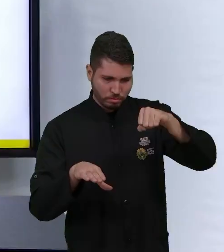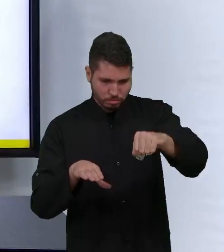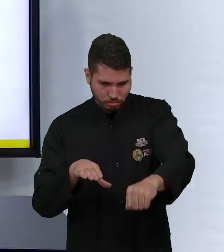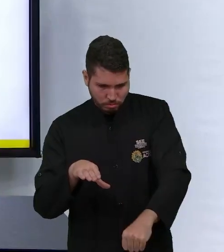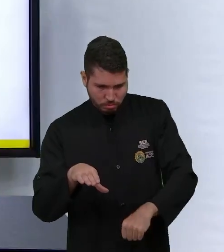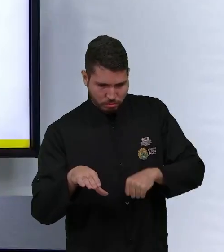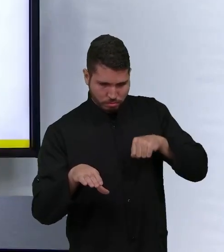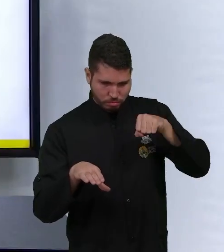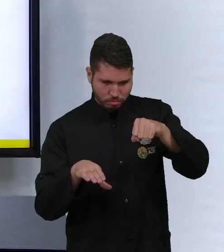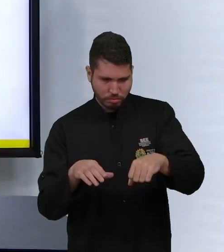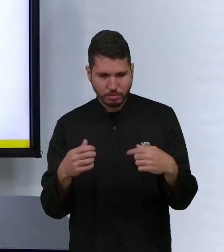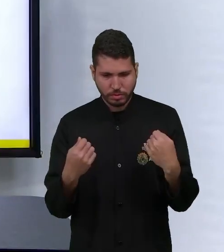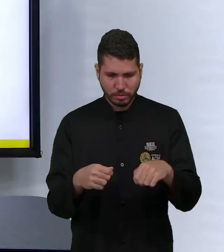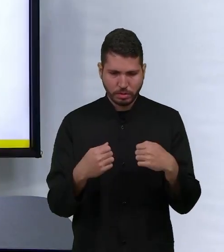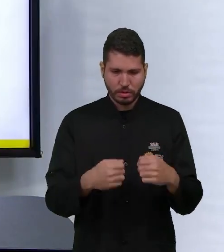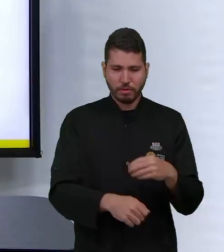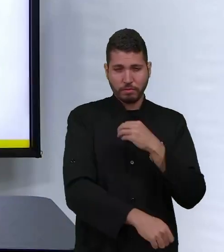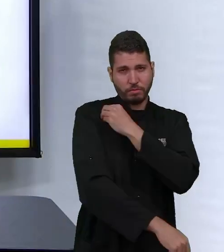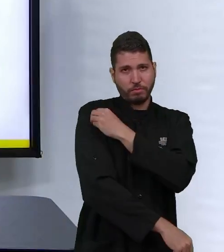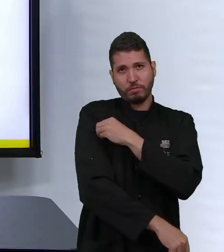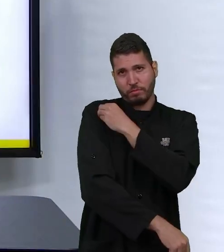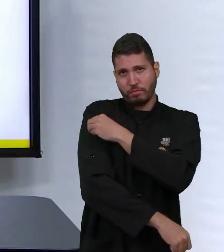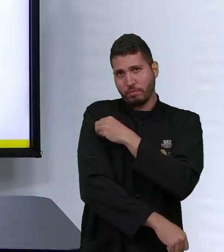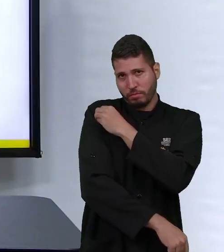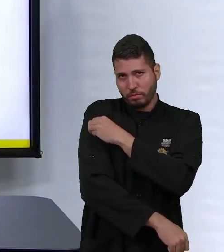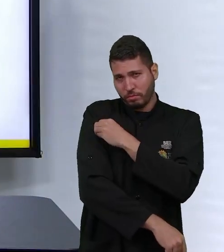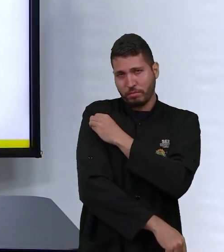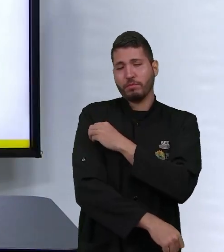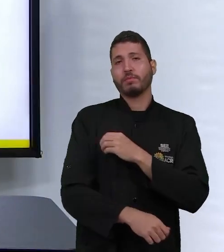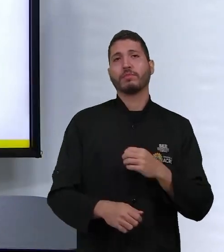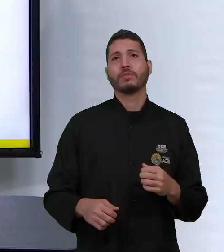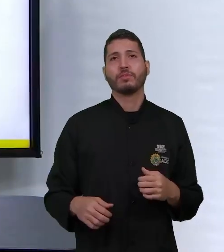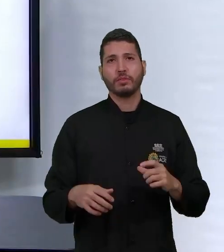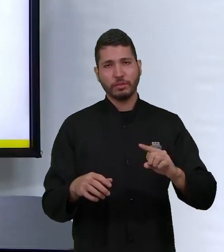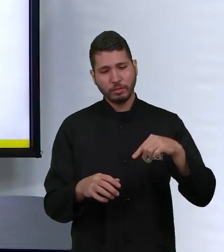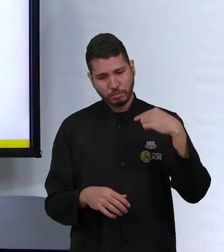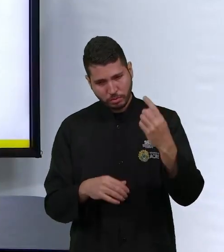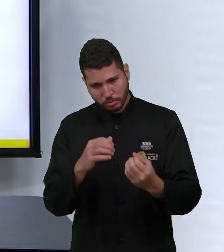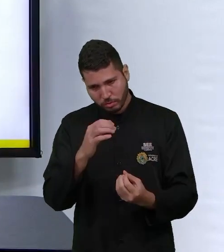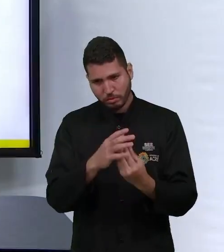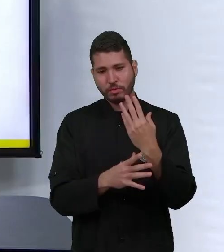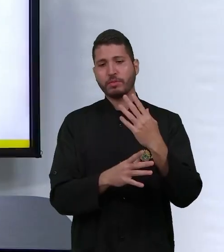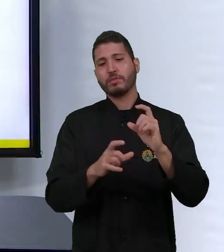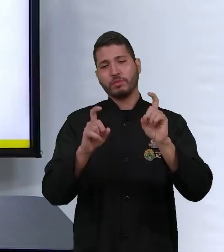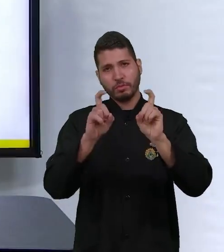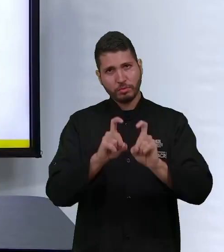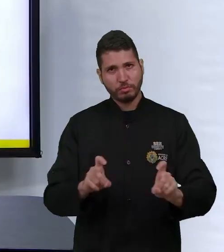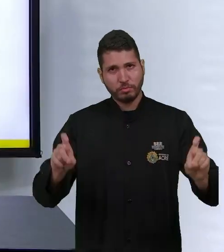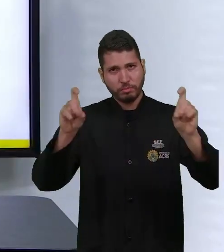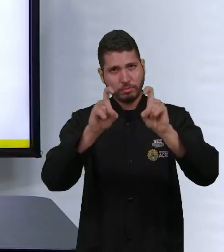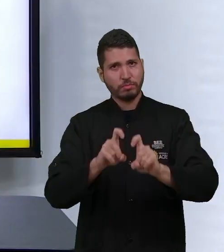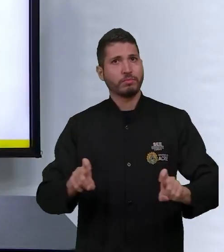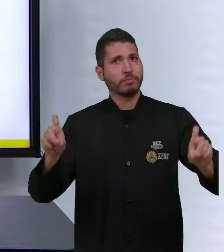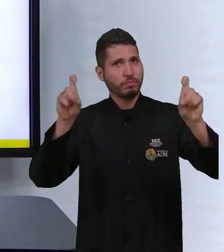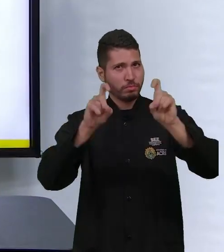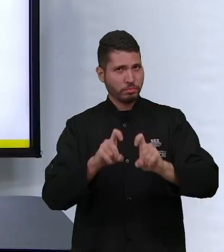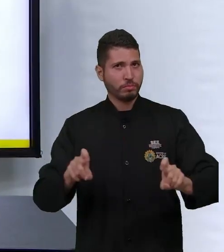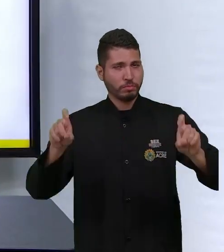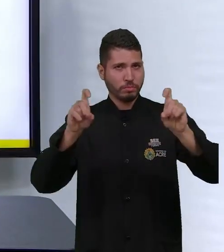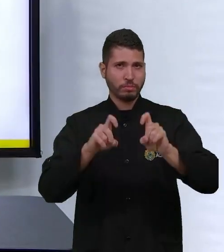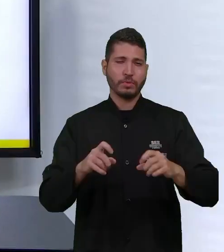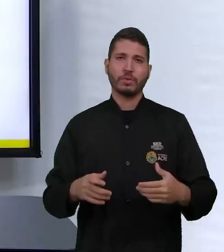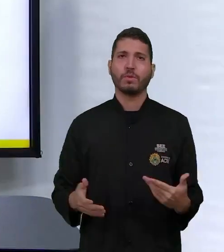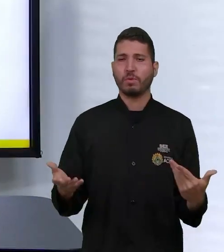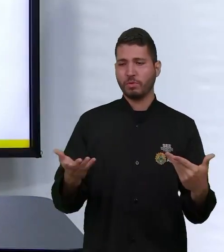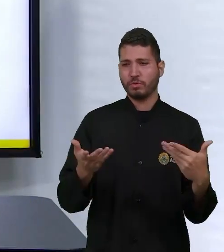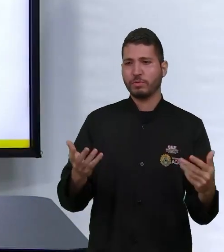de álcool para soltar a tinta. Depois o computador. Hoje é tudo digitalizado. Se o professor quiser fazer uma prova